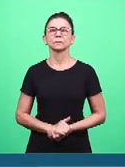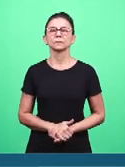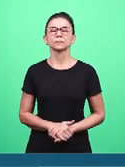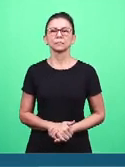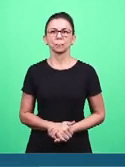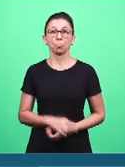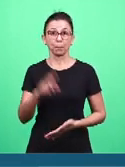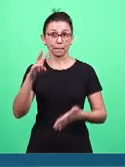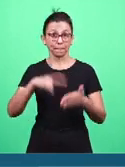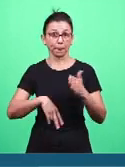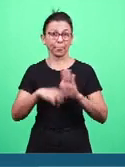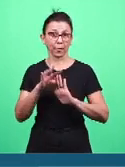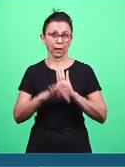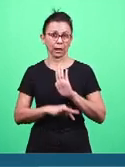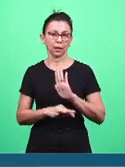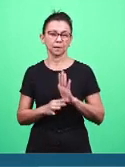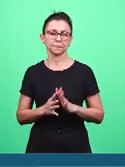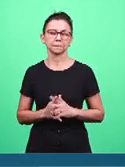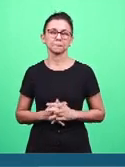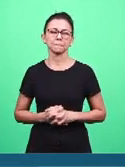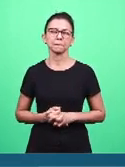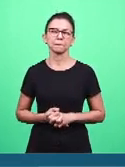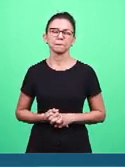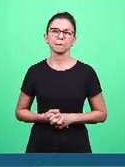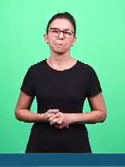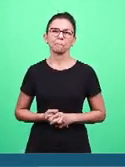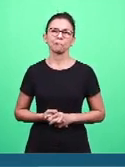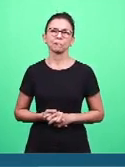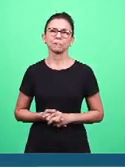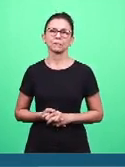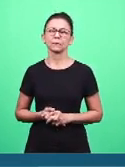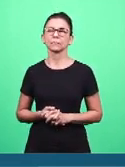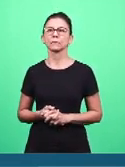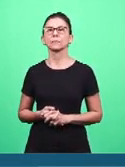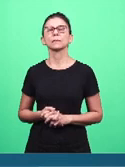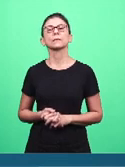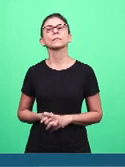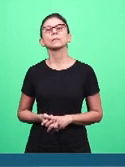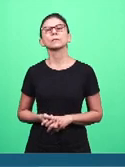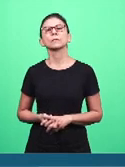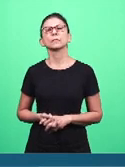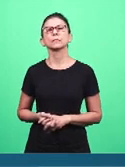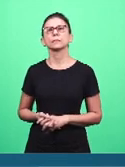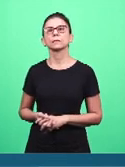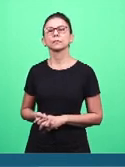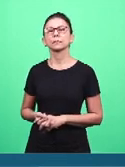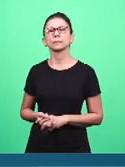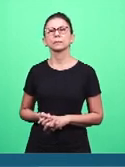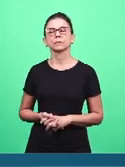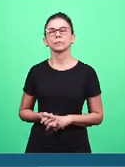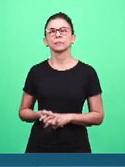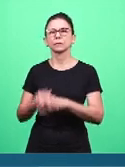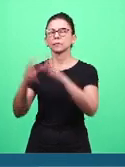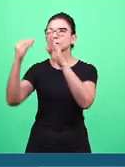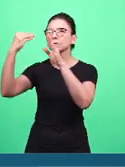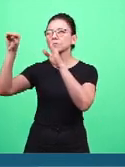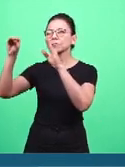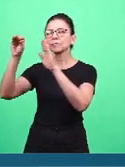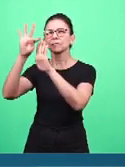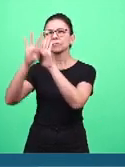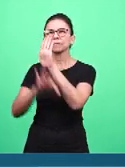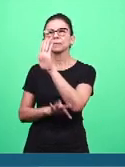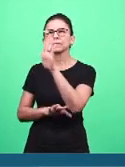morais, culturais e religiosos identificados por Neemias e pelo